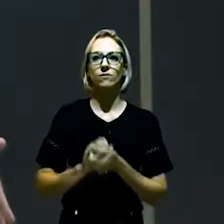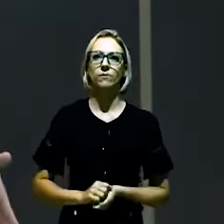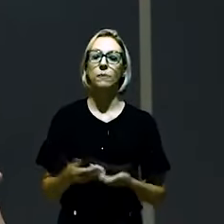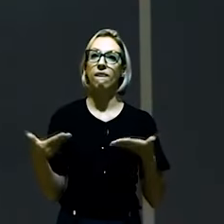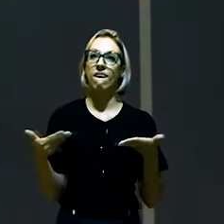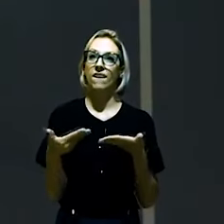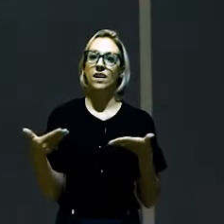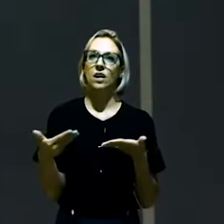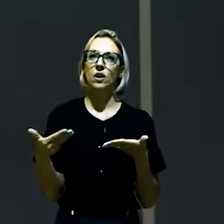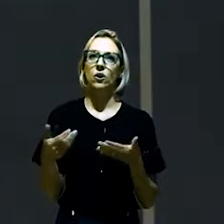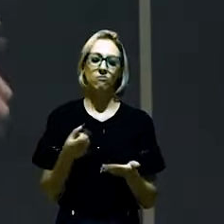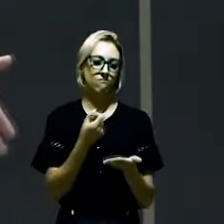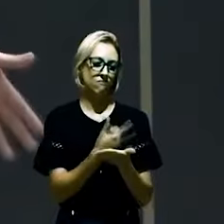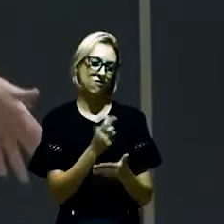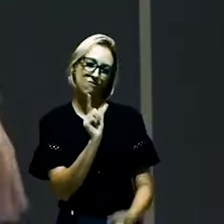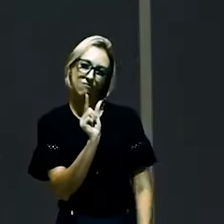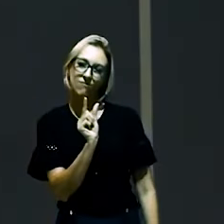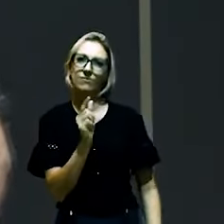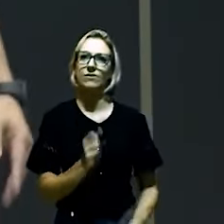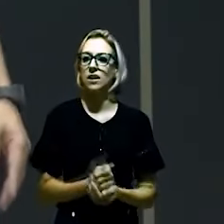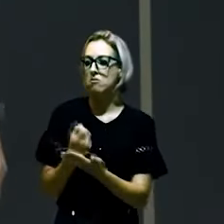isso, é só um detalhe,